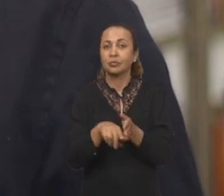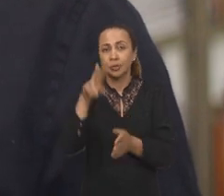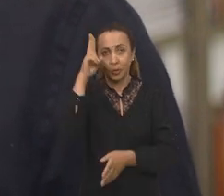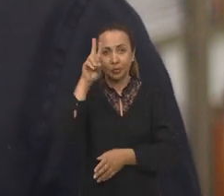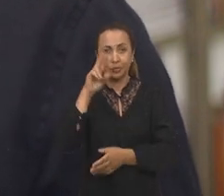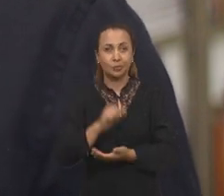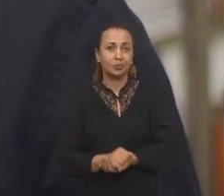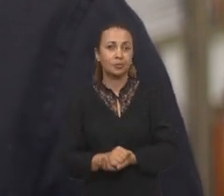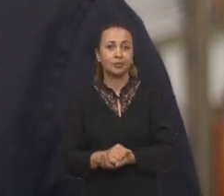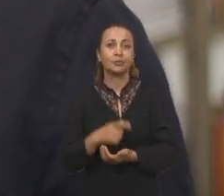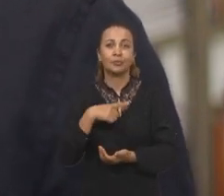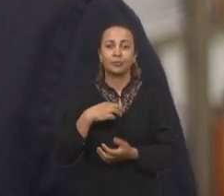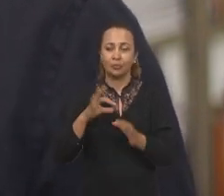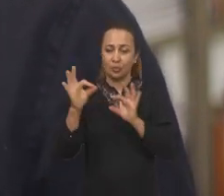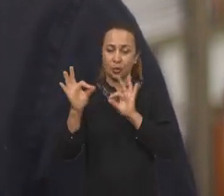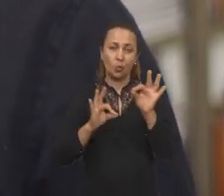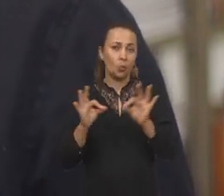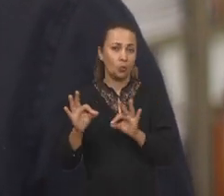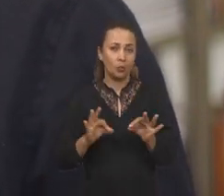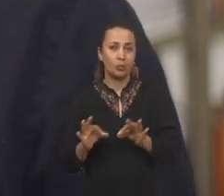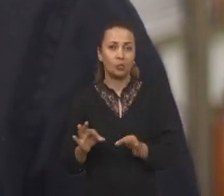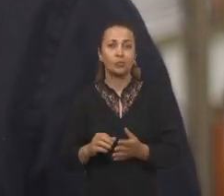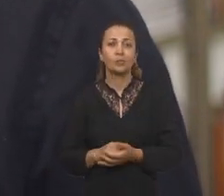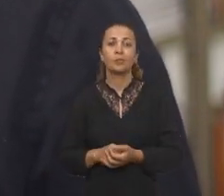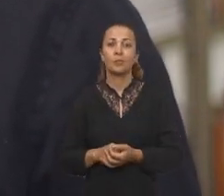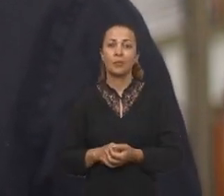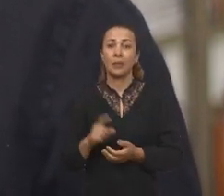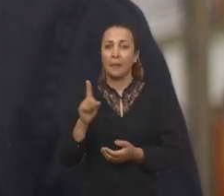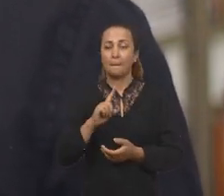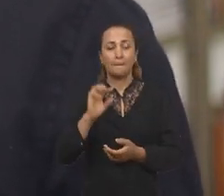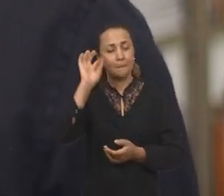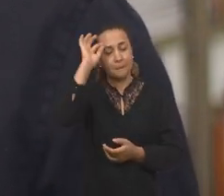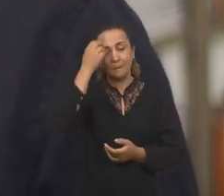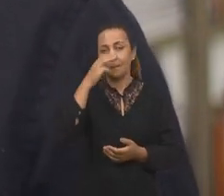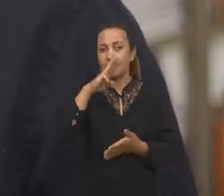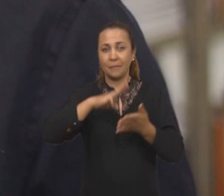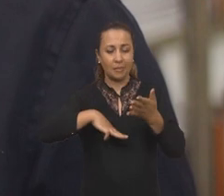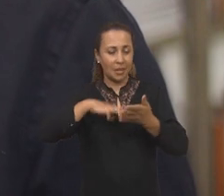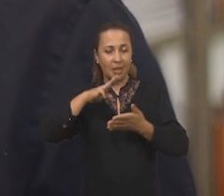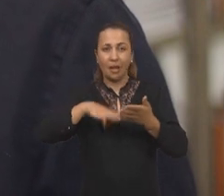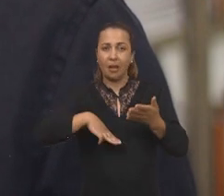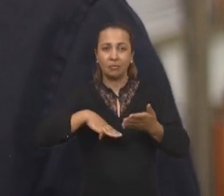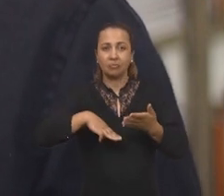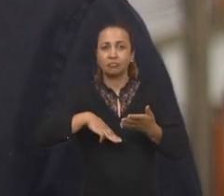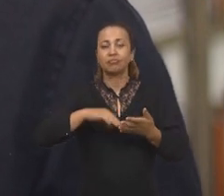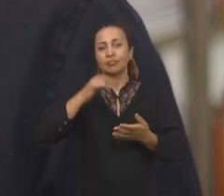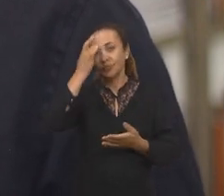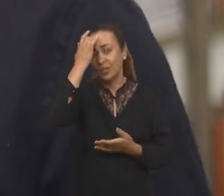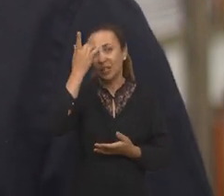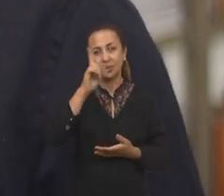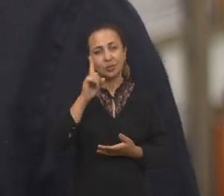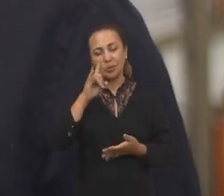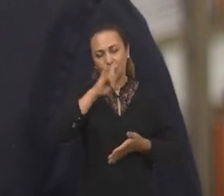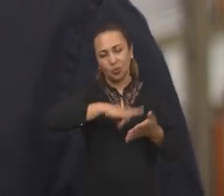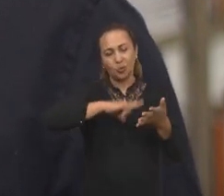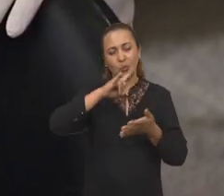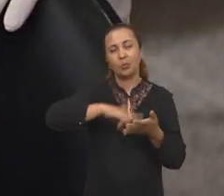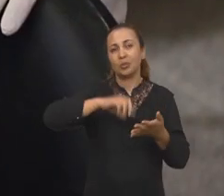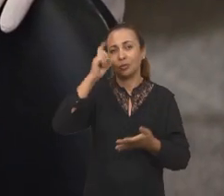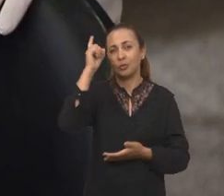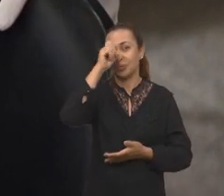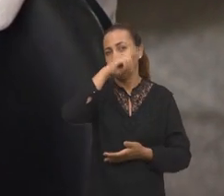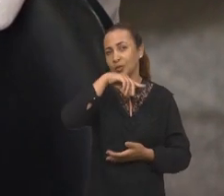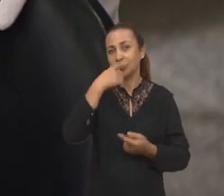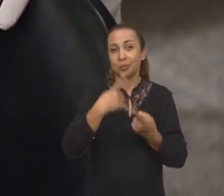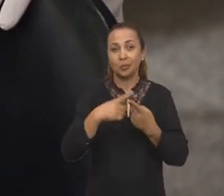tem materiais das organizações né não estão são materiais fáceis de conseguir porque muito